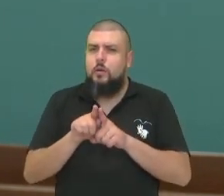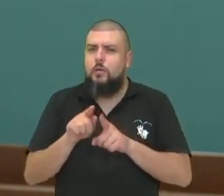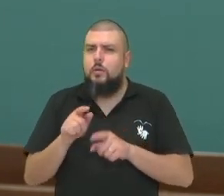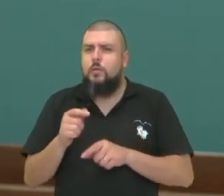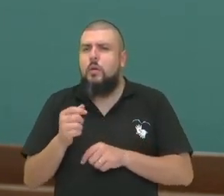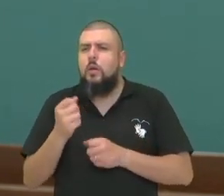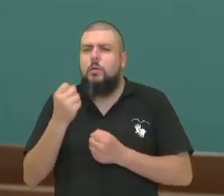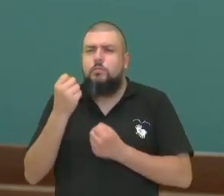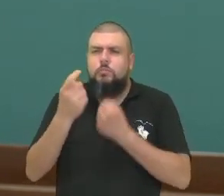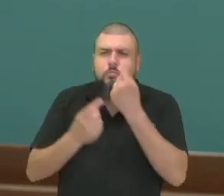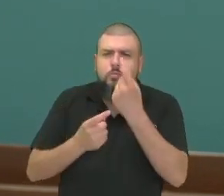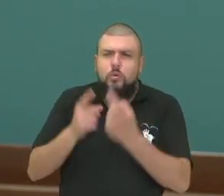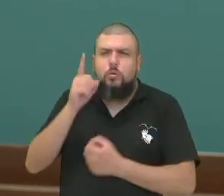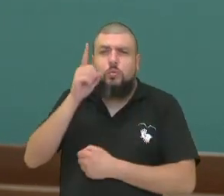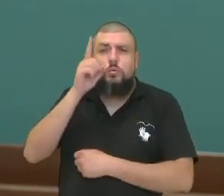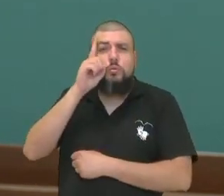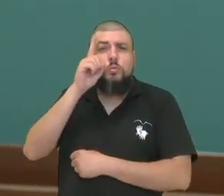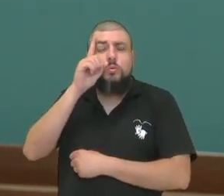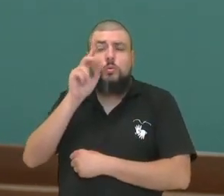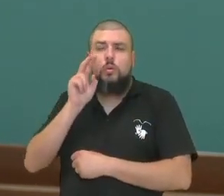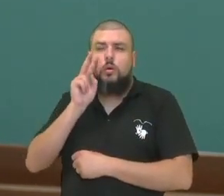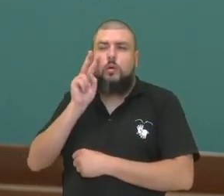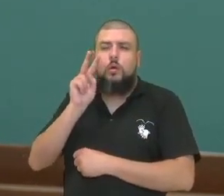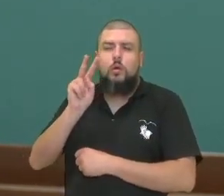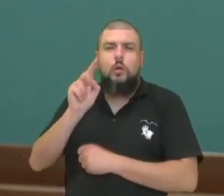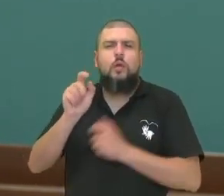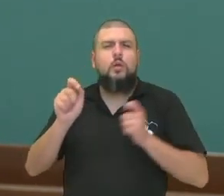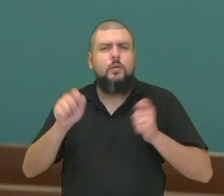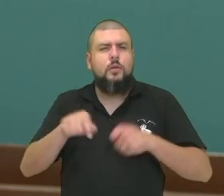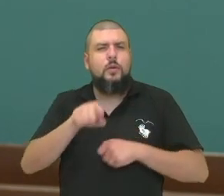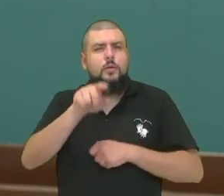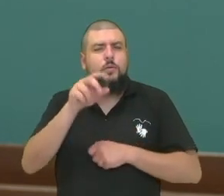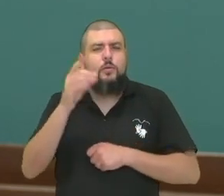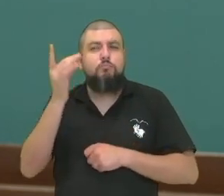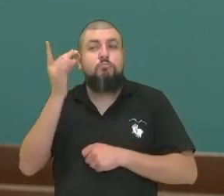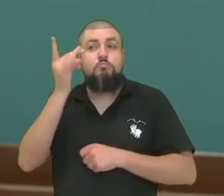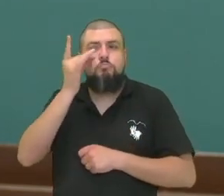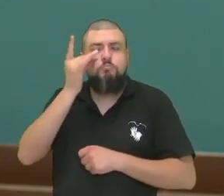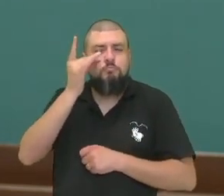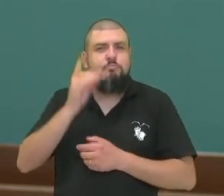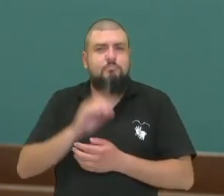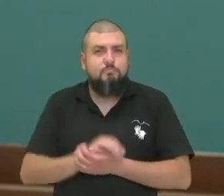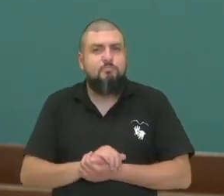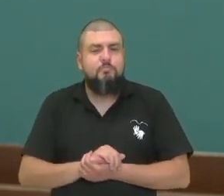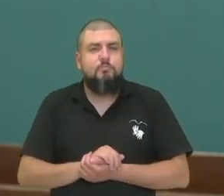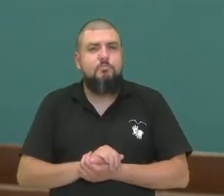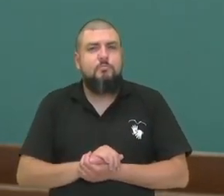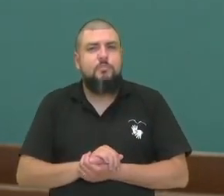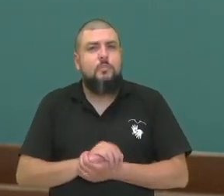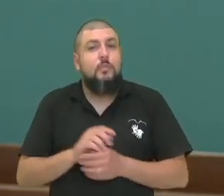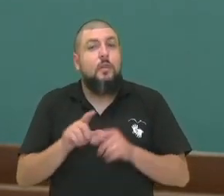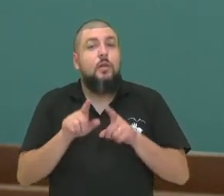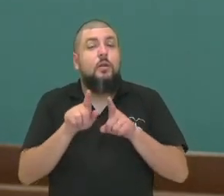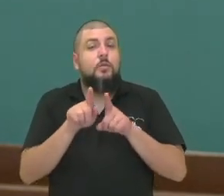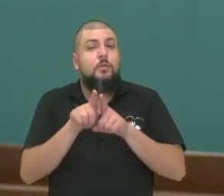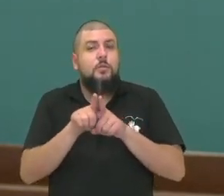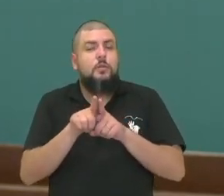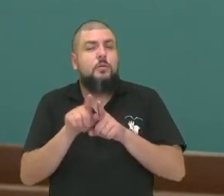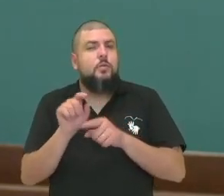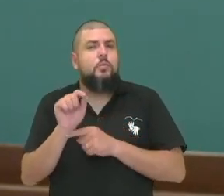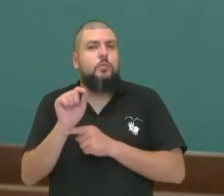aqui outras que eu tenho certeza que você também deve ter identificado aí no seu cotidiano tá bom e também ideias